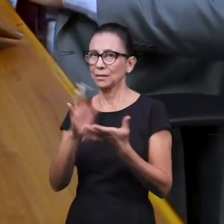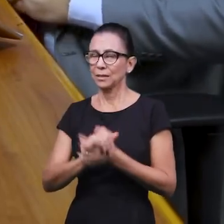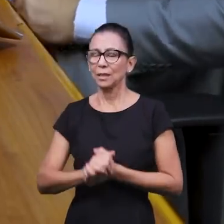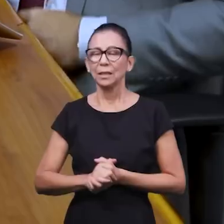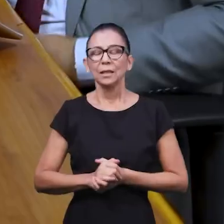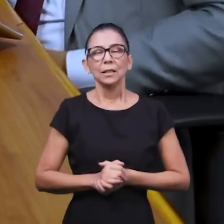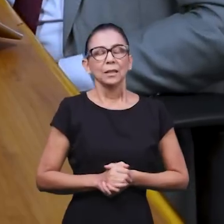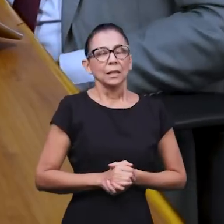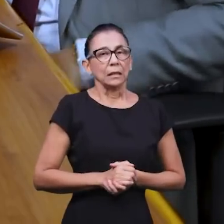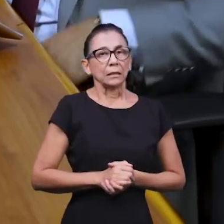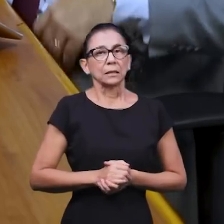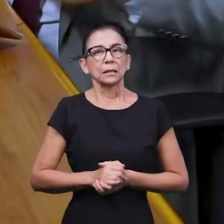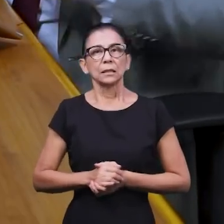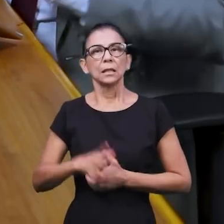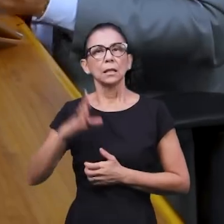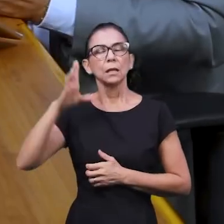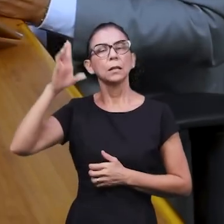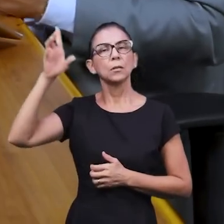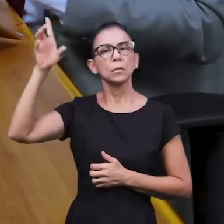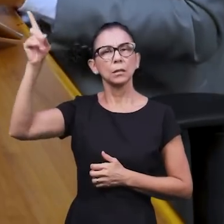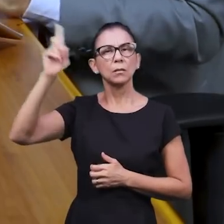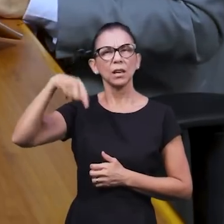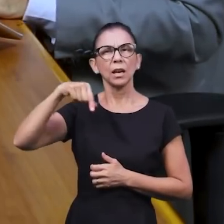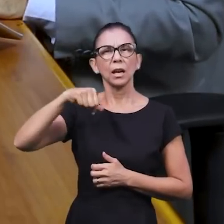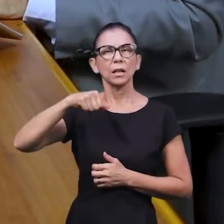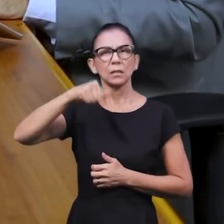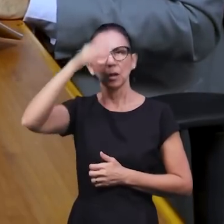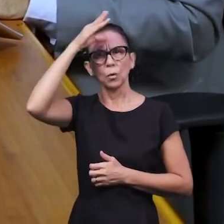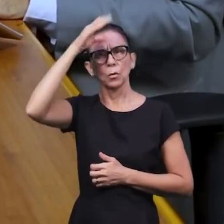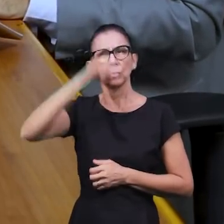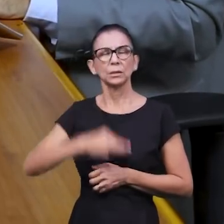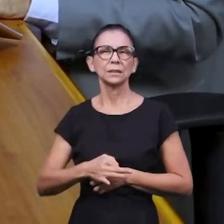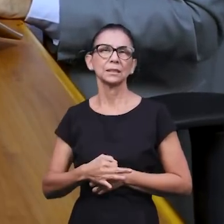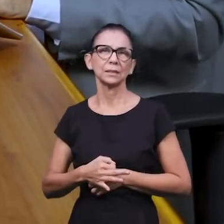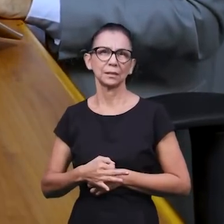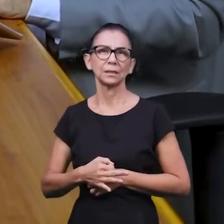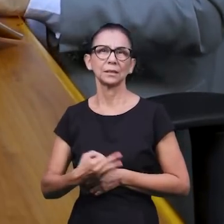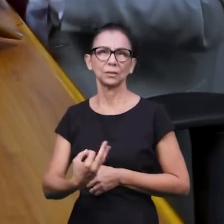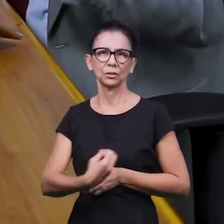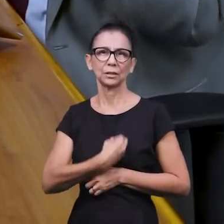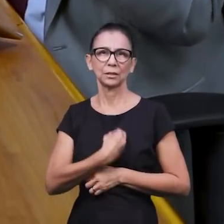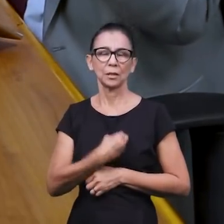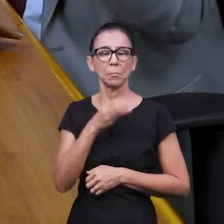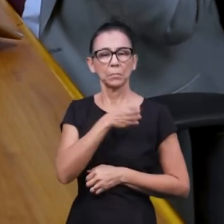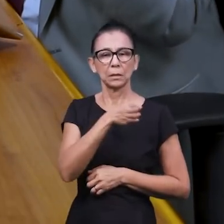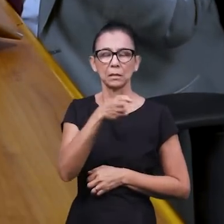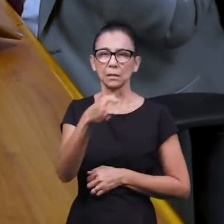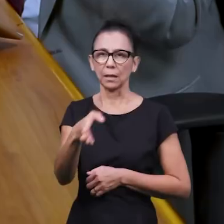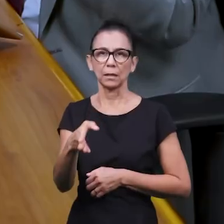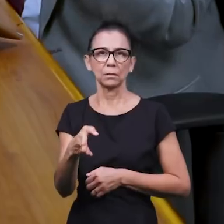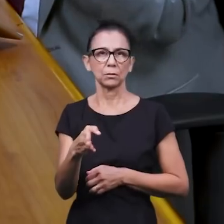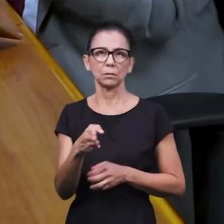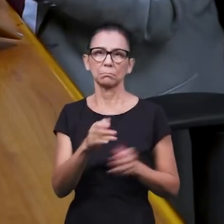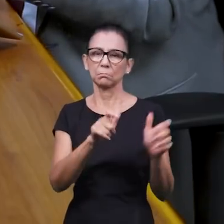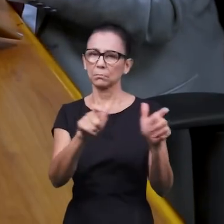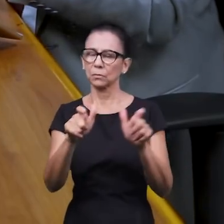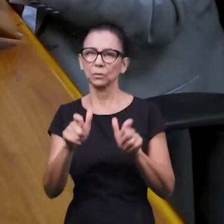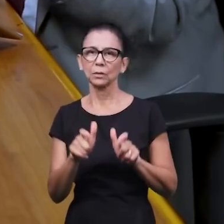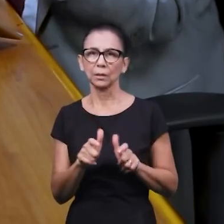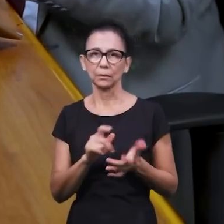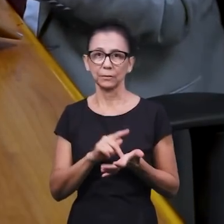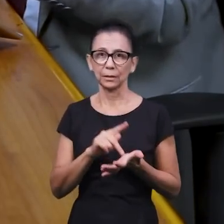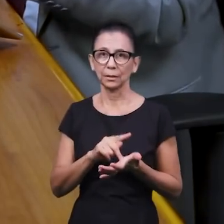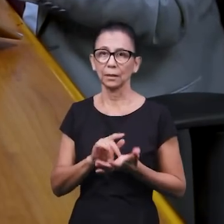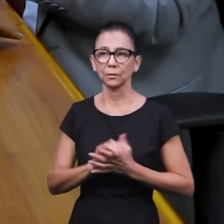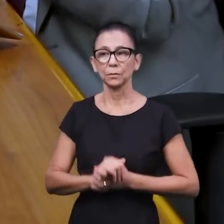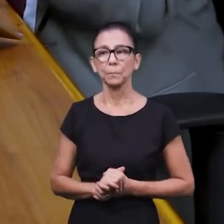é onisciente, mas ele anela isso, né? Ouvir a oração. Né? Às vezes as pessoas